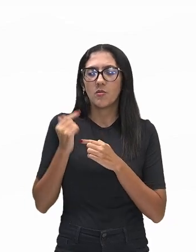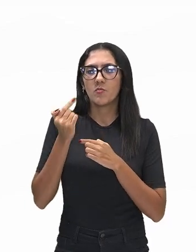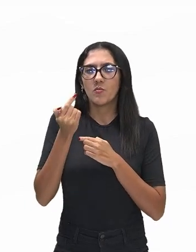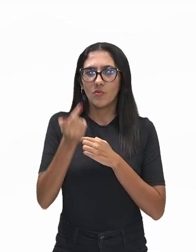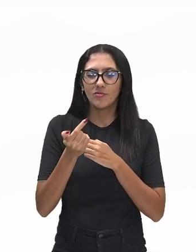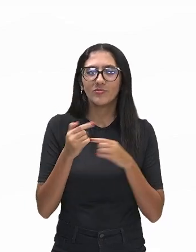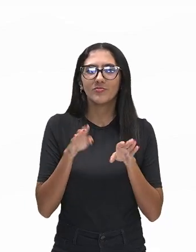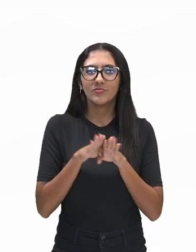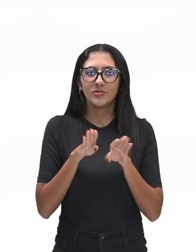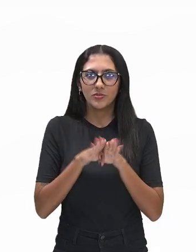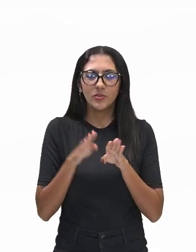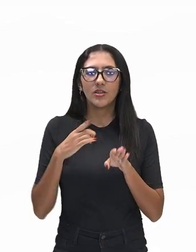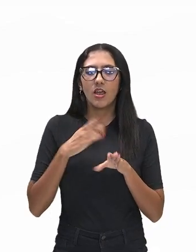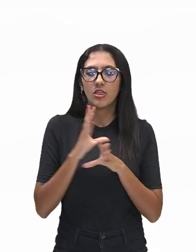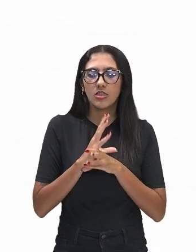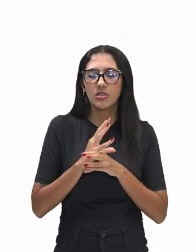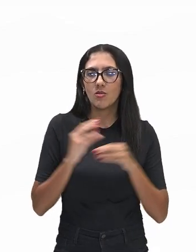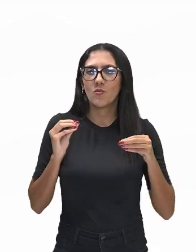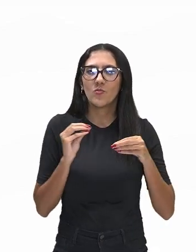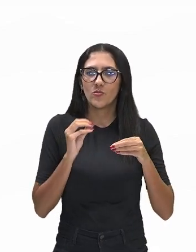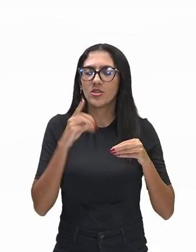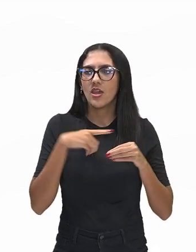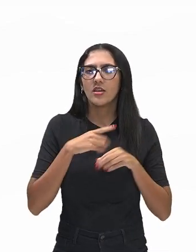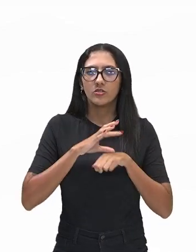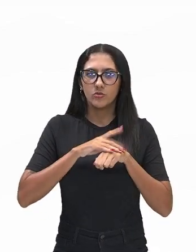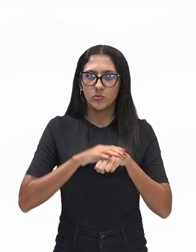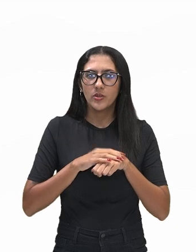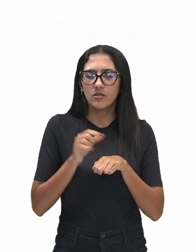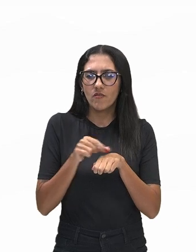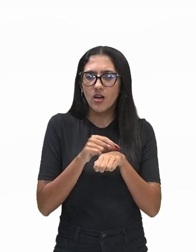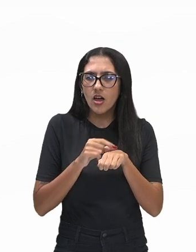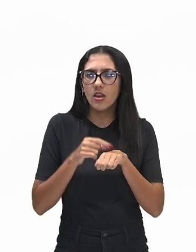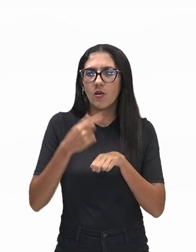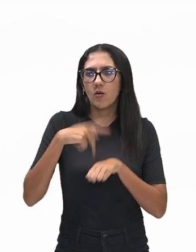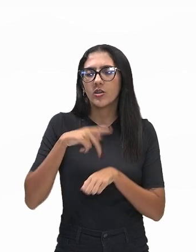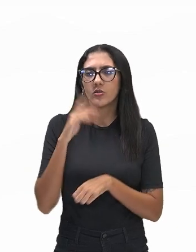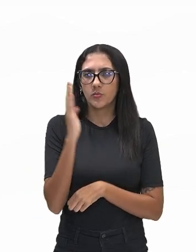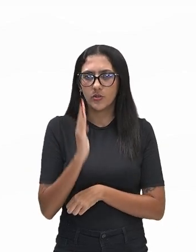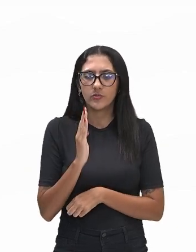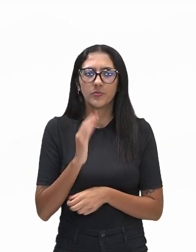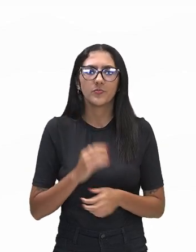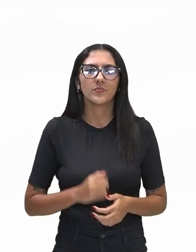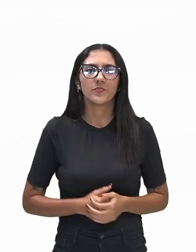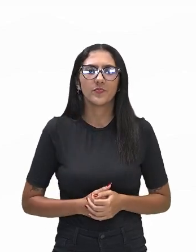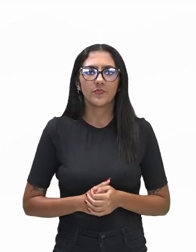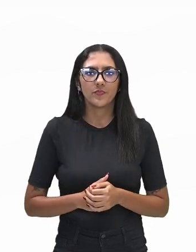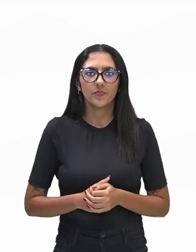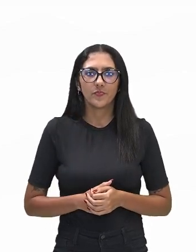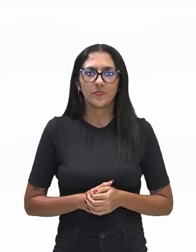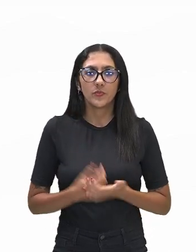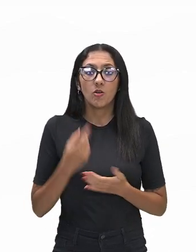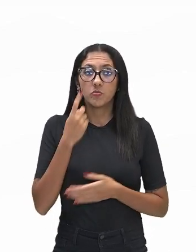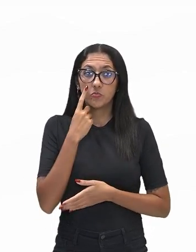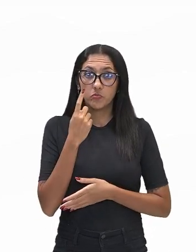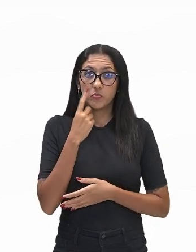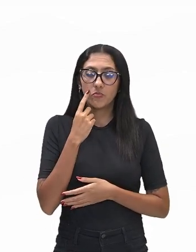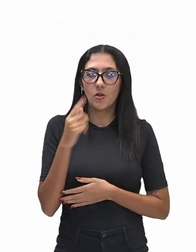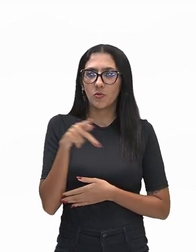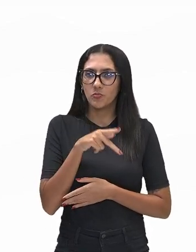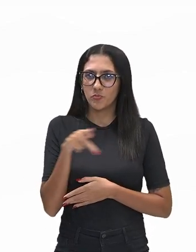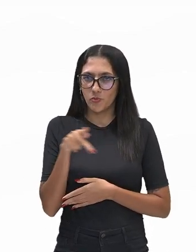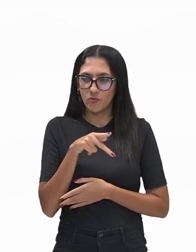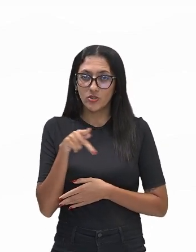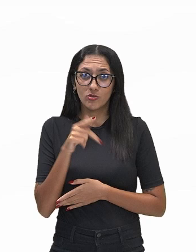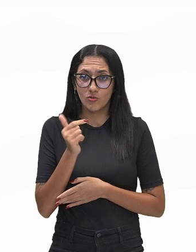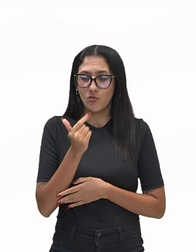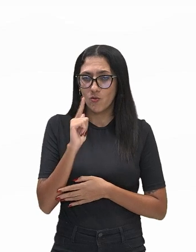a erradicação da varíola no país. Então, nós vamos ver aí com o professor Ian mais um pouco